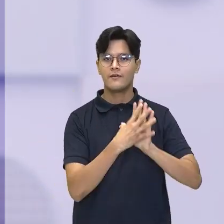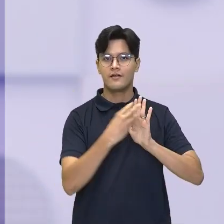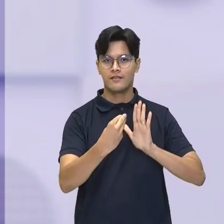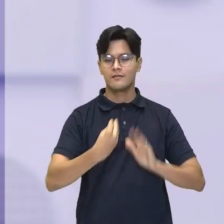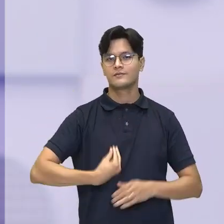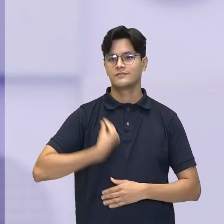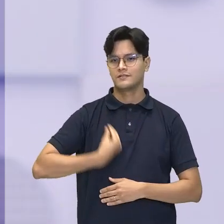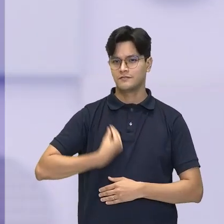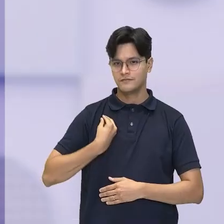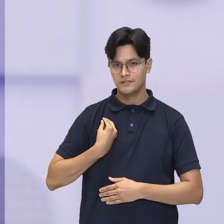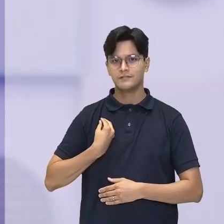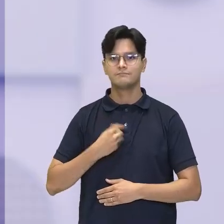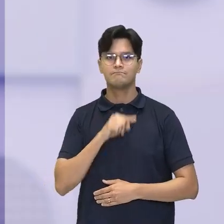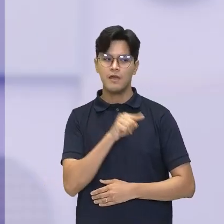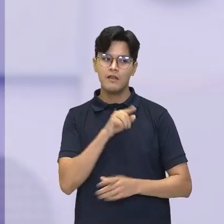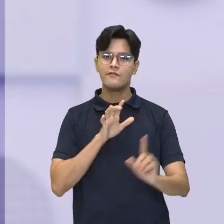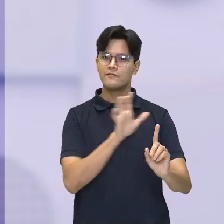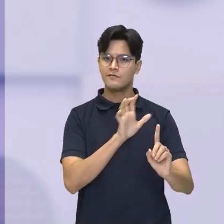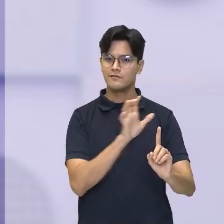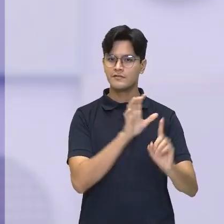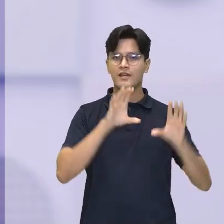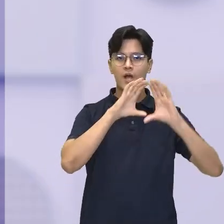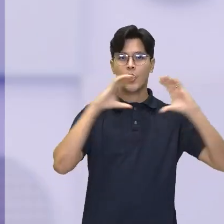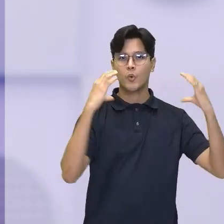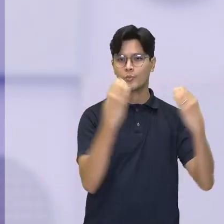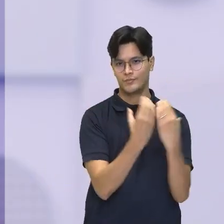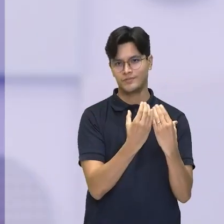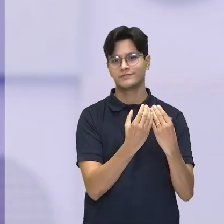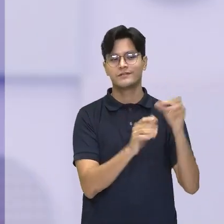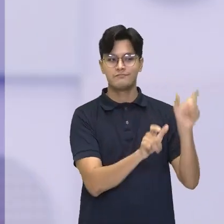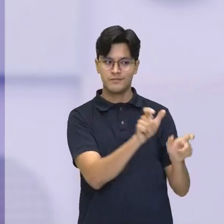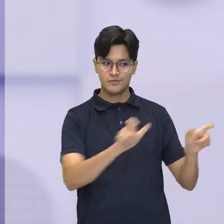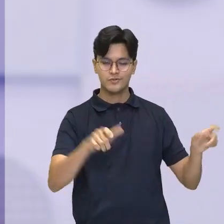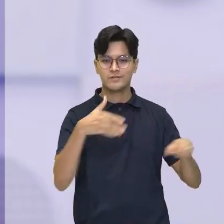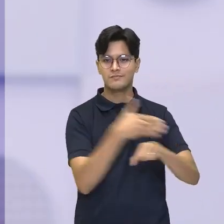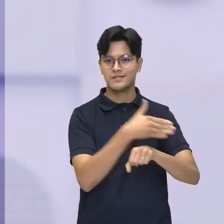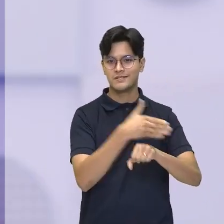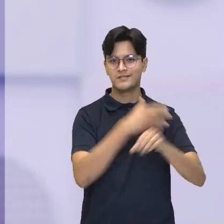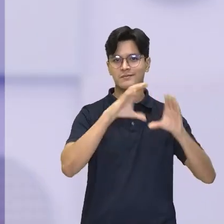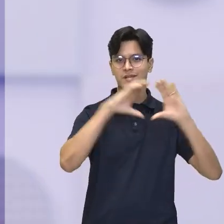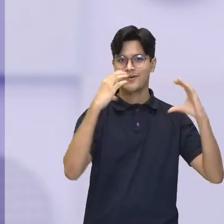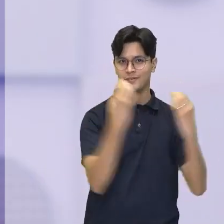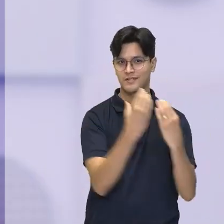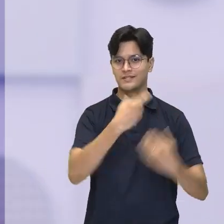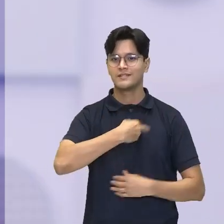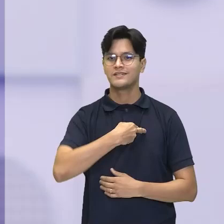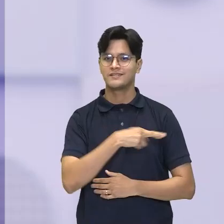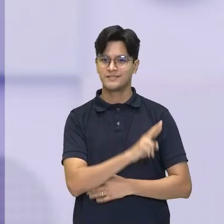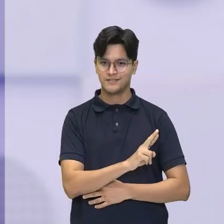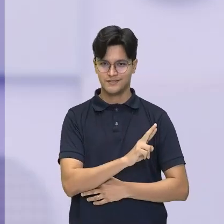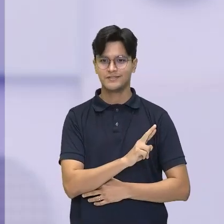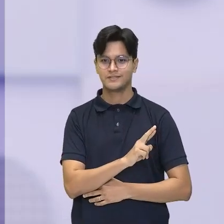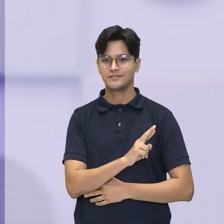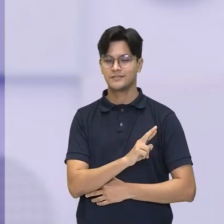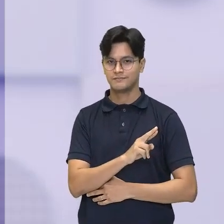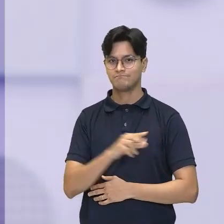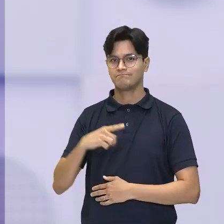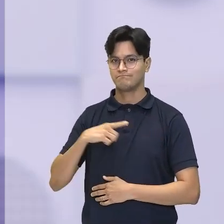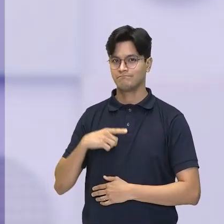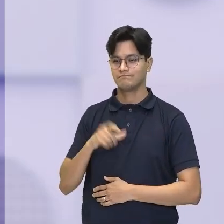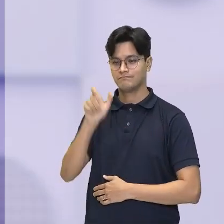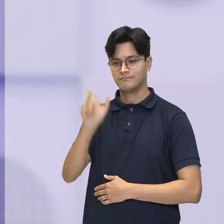inspiração para a comunidade, para as pessoas que compõem a comunidade, a qual esse líder é